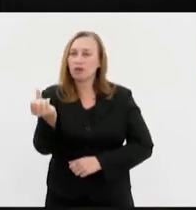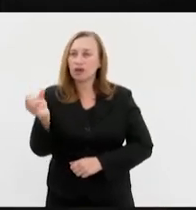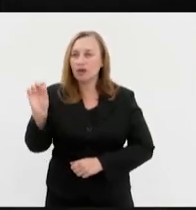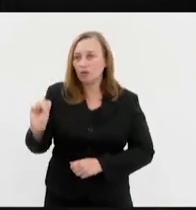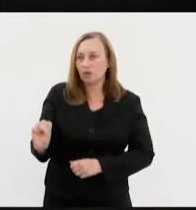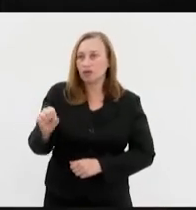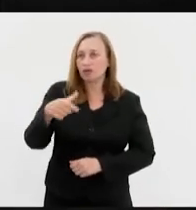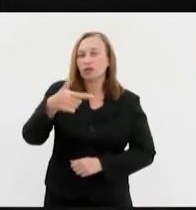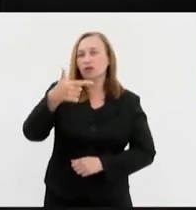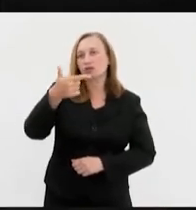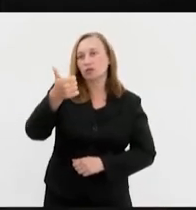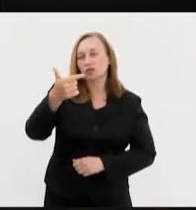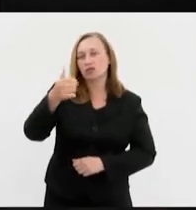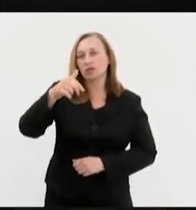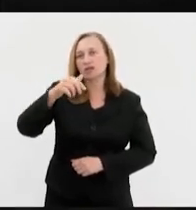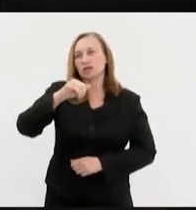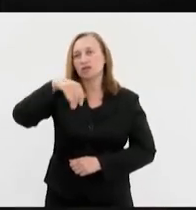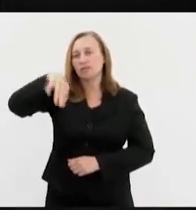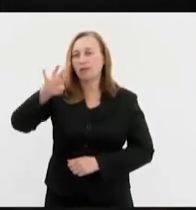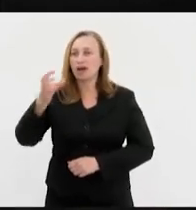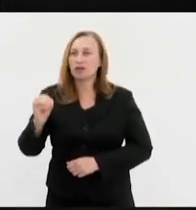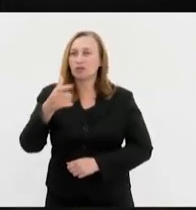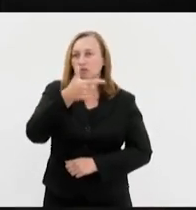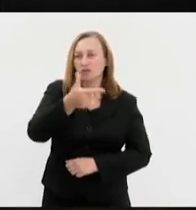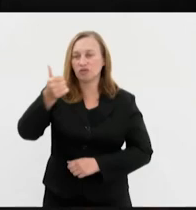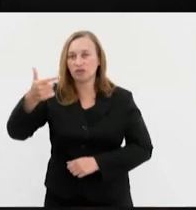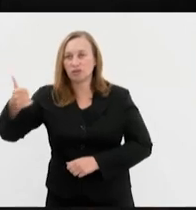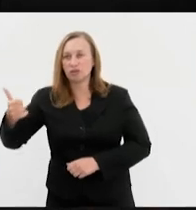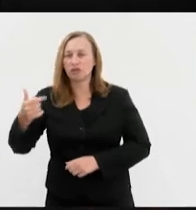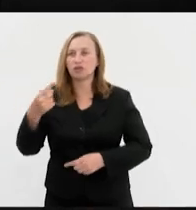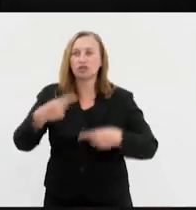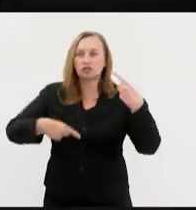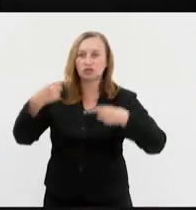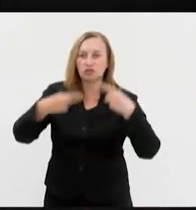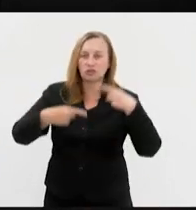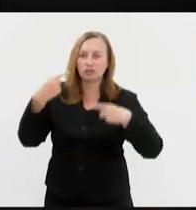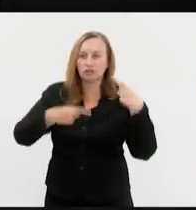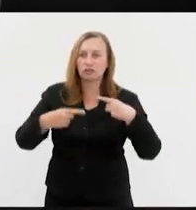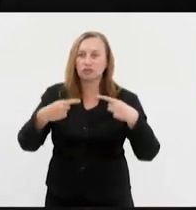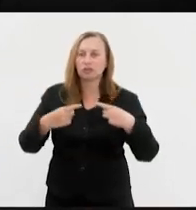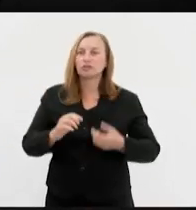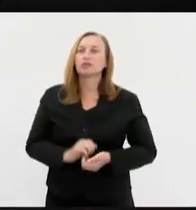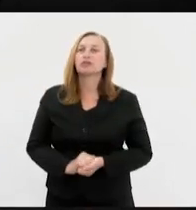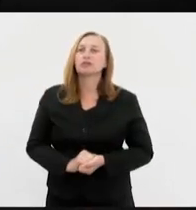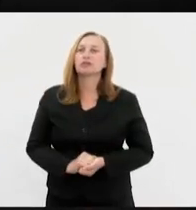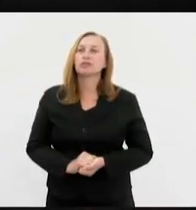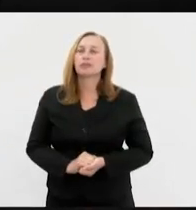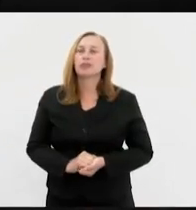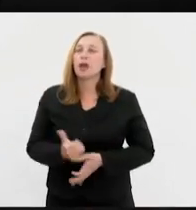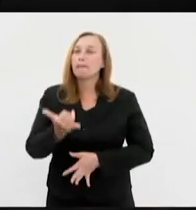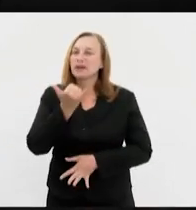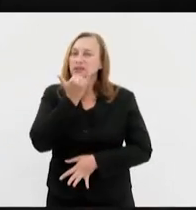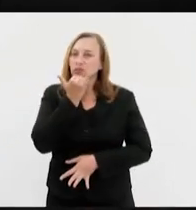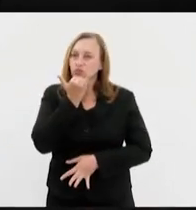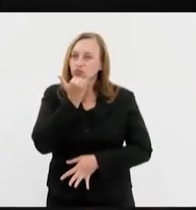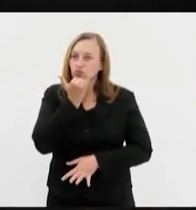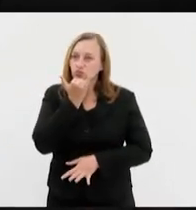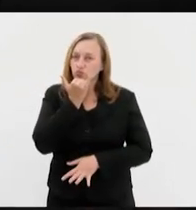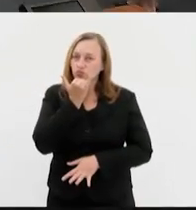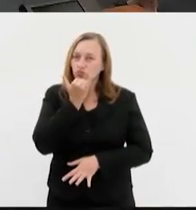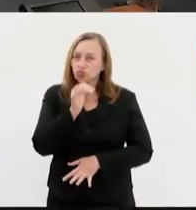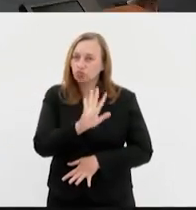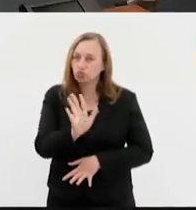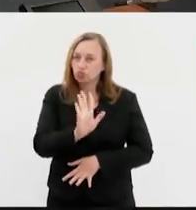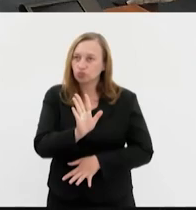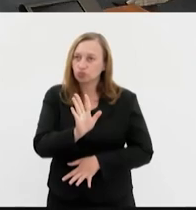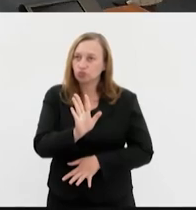maio de 2022. Em discussão. Para discutir, deputado. Não, tem que perdão.